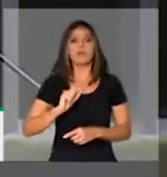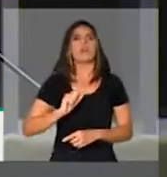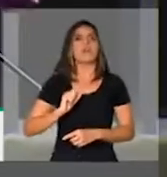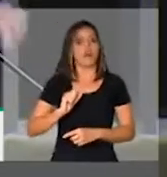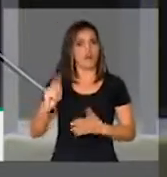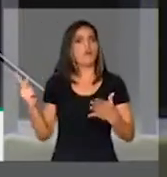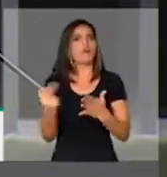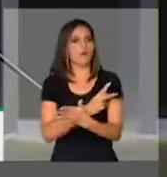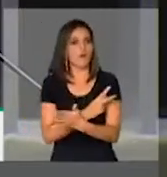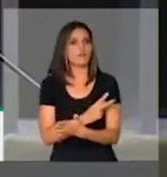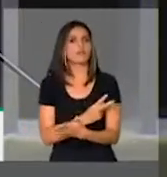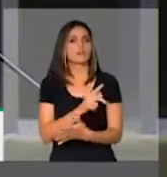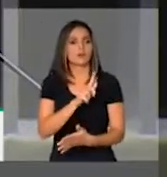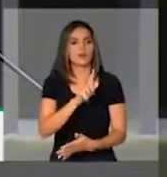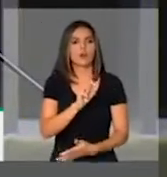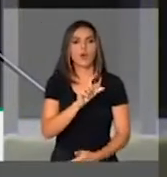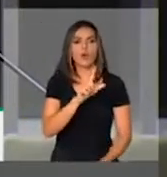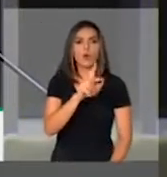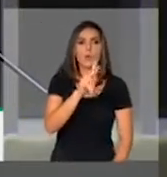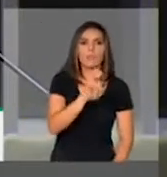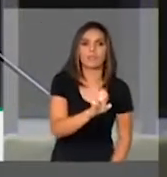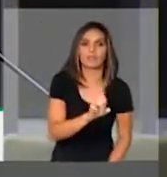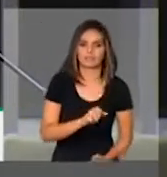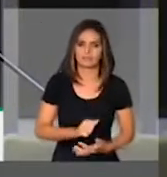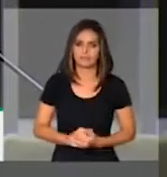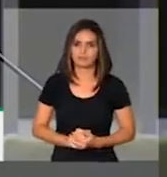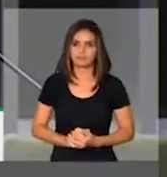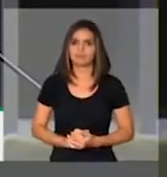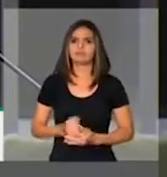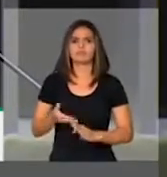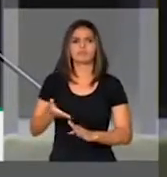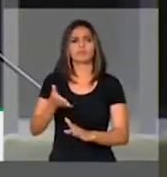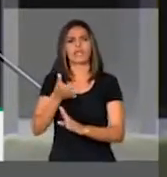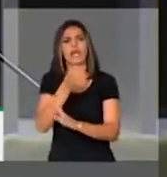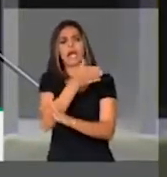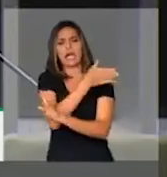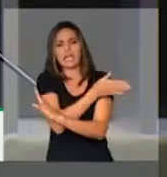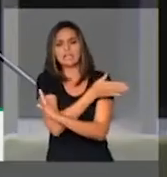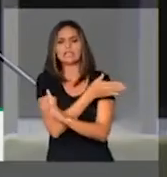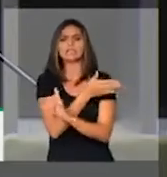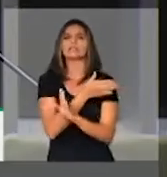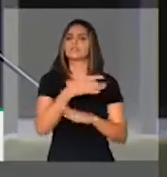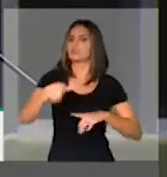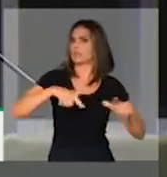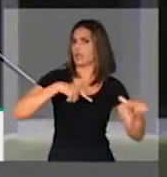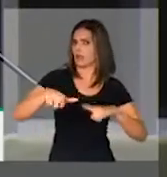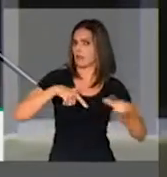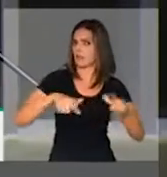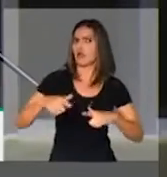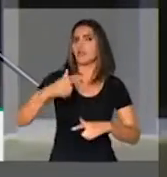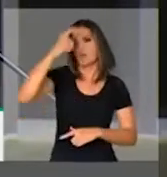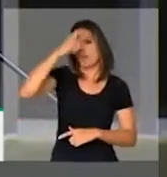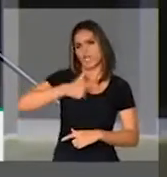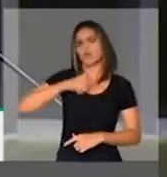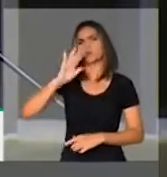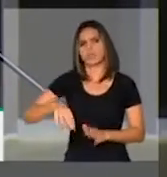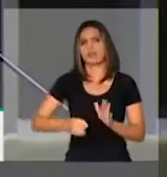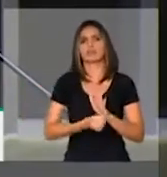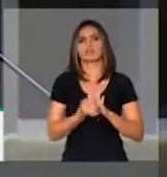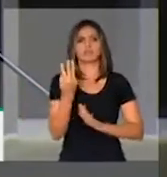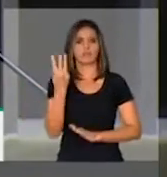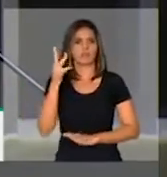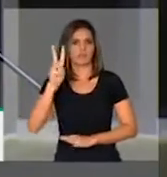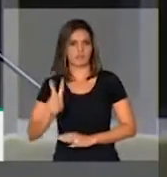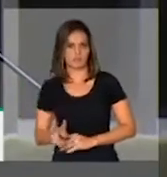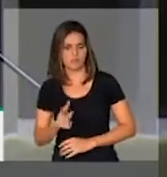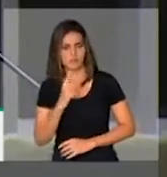E aqui fala, senhor presidente, que em outras legislaturas que aqui esteve, como estive em 3